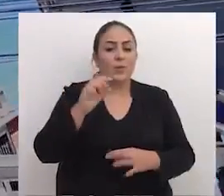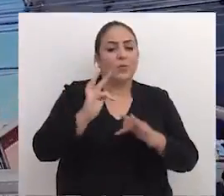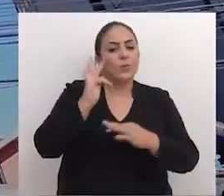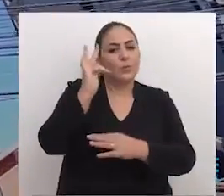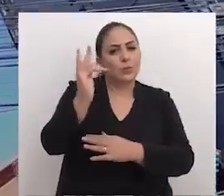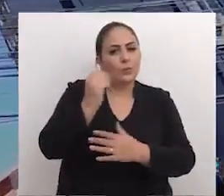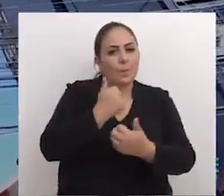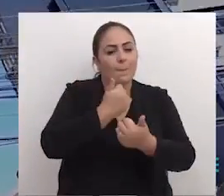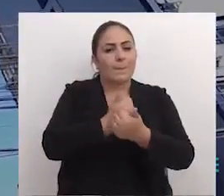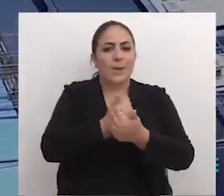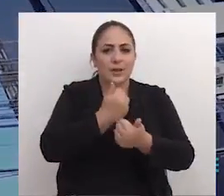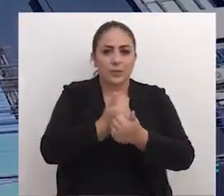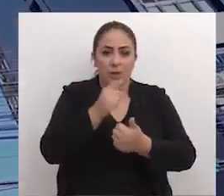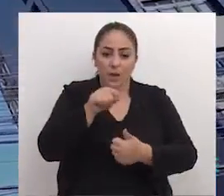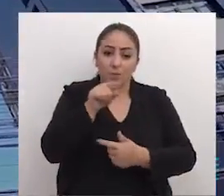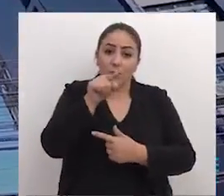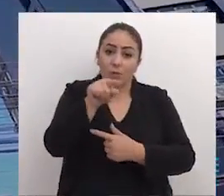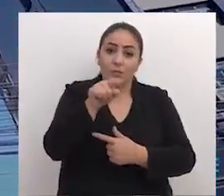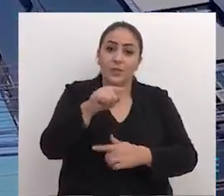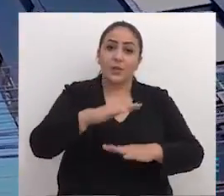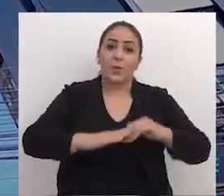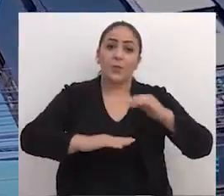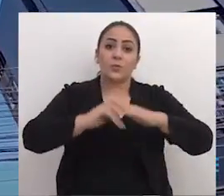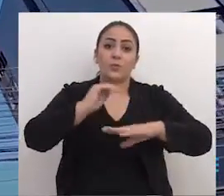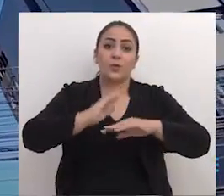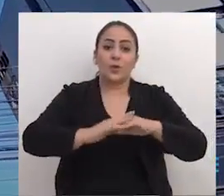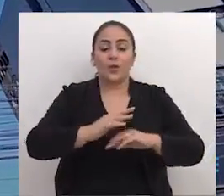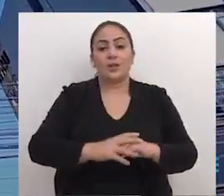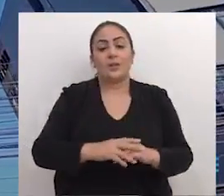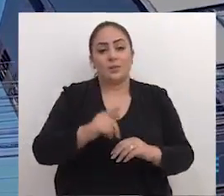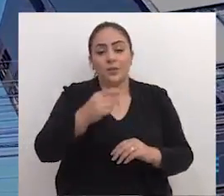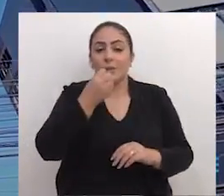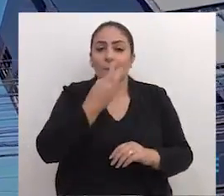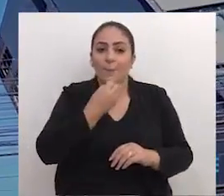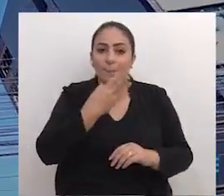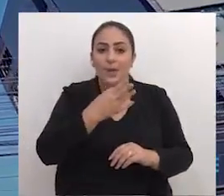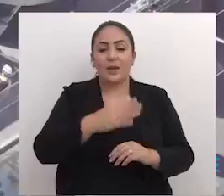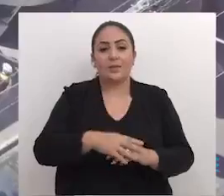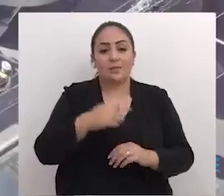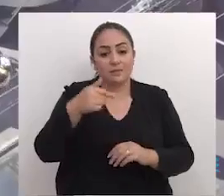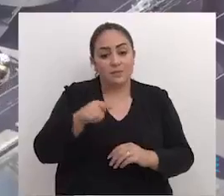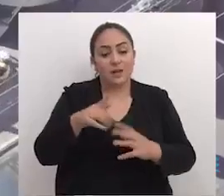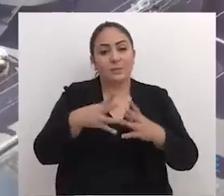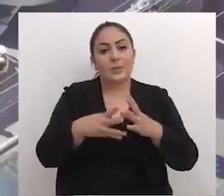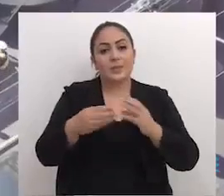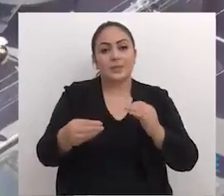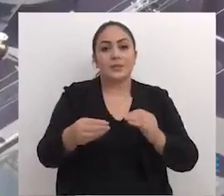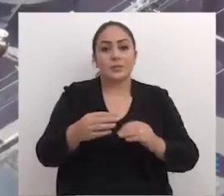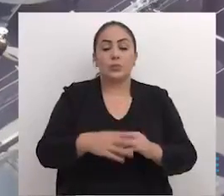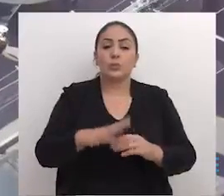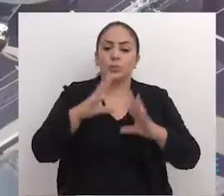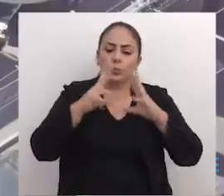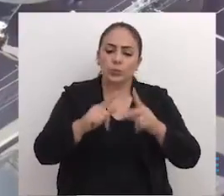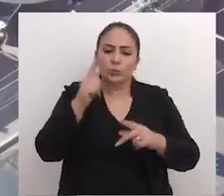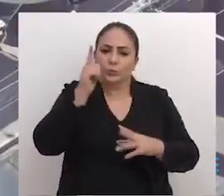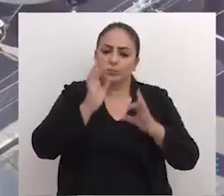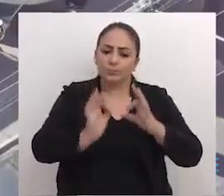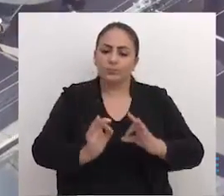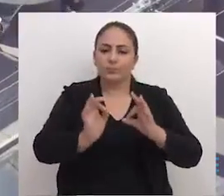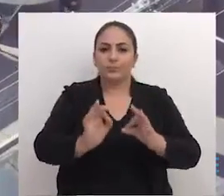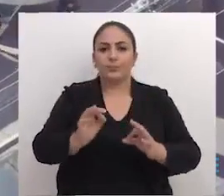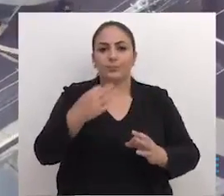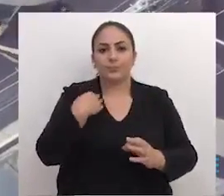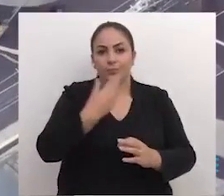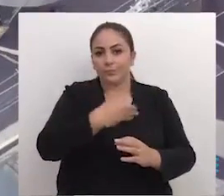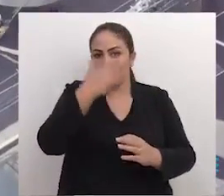herói. O futuro ali bem perto é você quem constrói. Fique bem, vai passar. Tudo vai